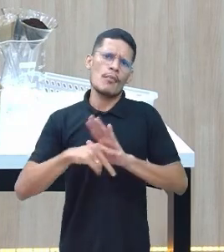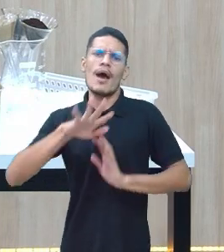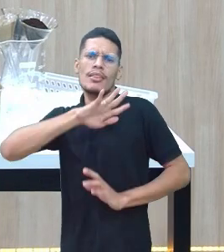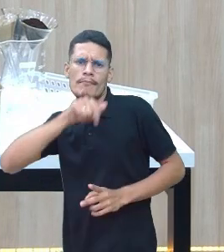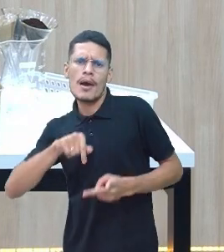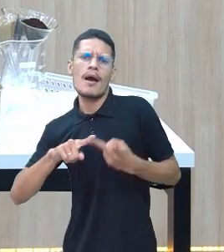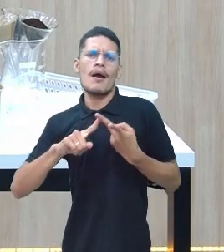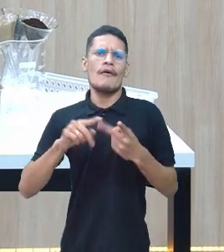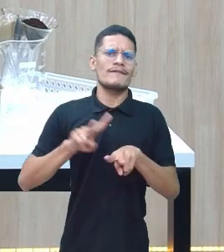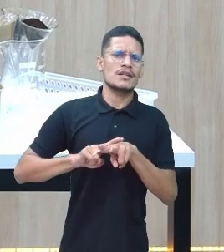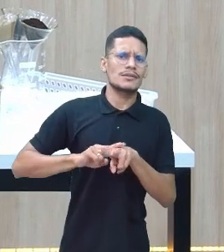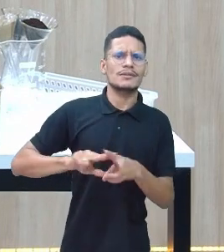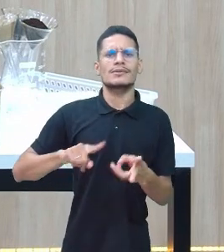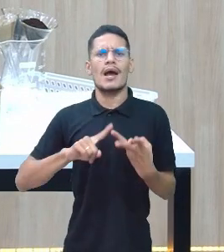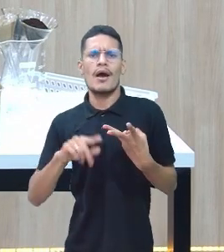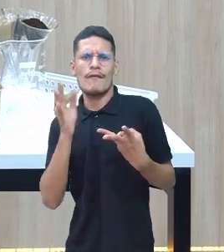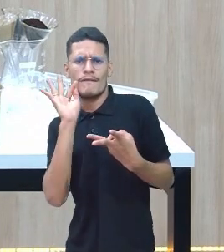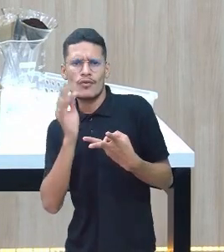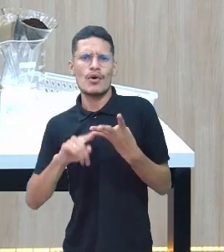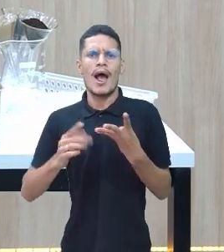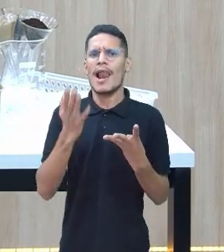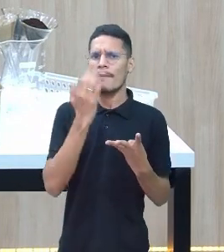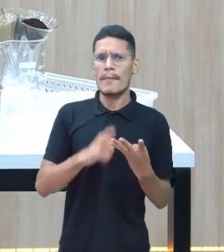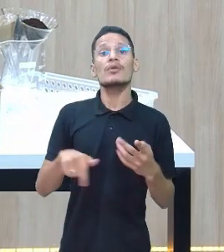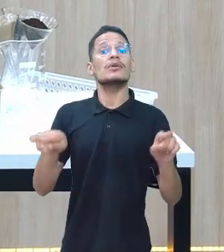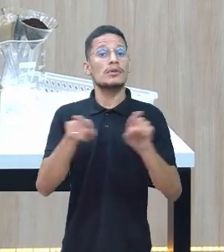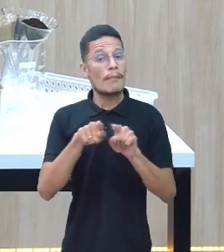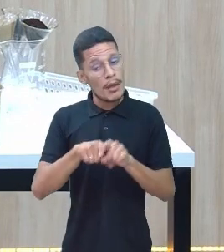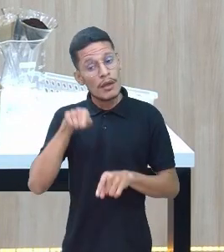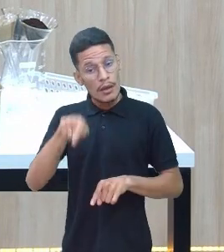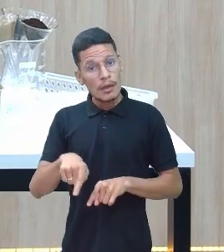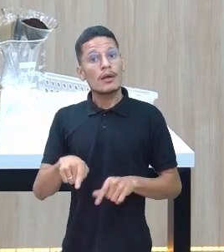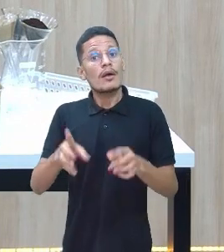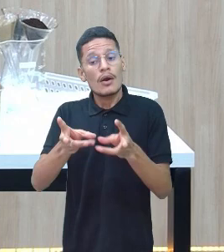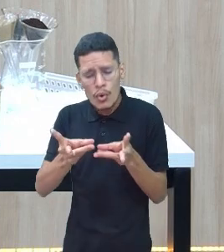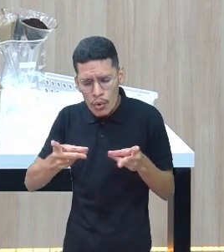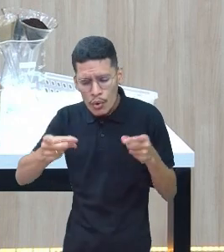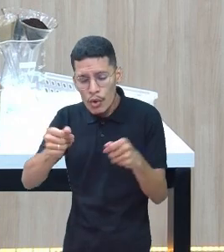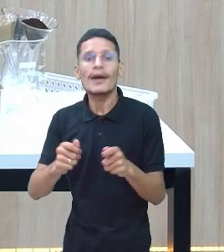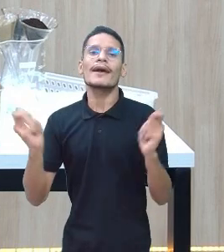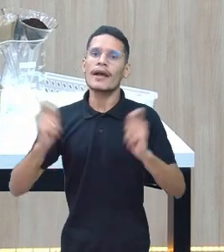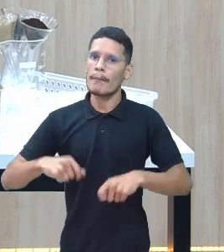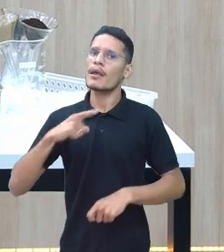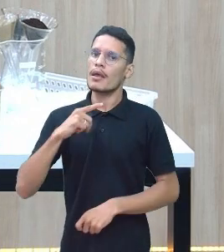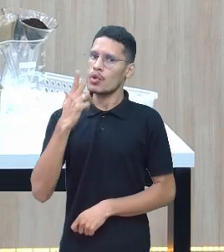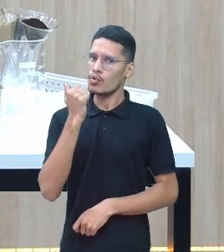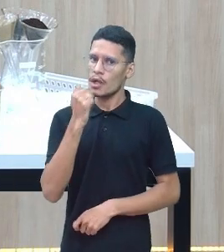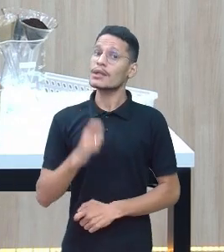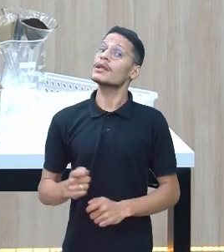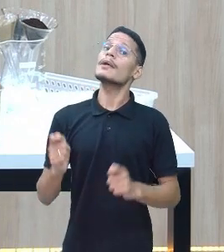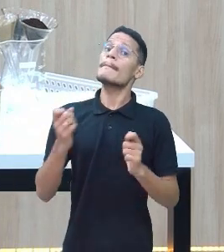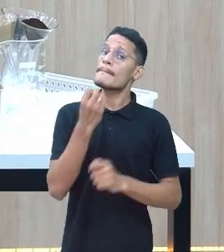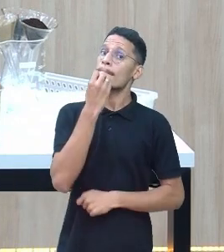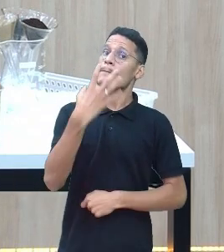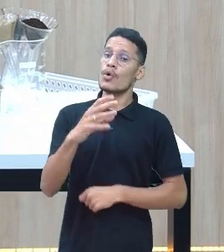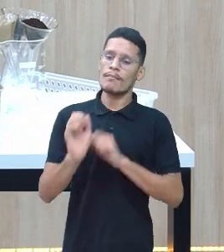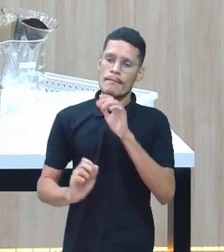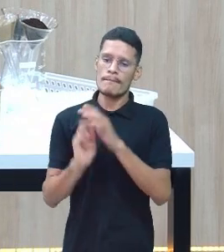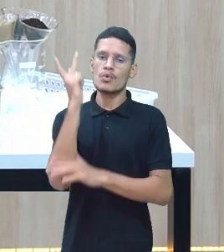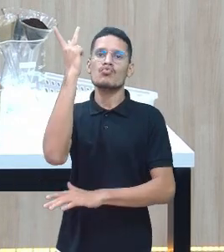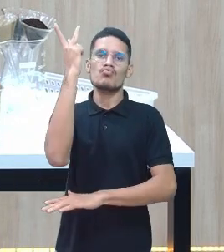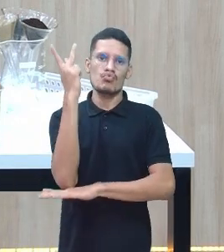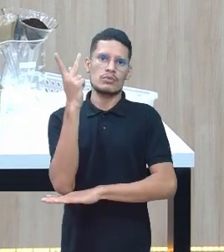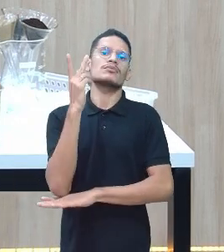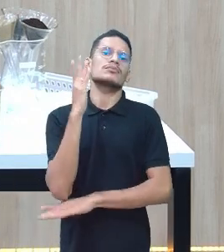restos de alimento, cascas de frutas, e aí, com a decomposição, vai estar rico em nutrientes e aí é propício